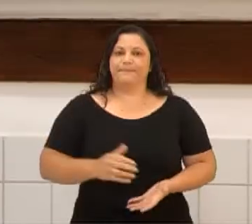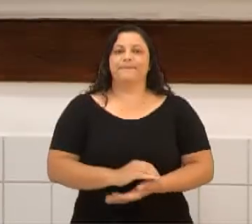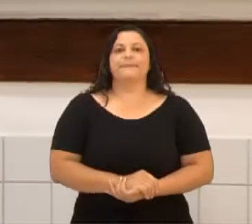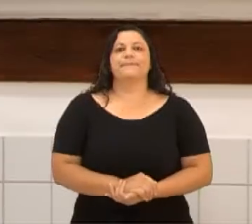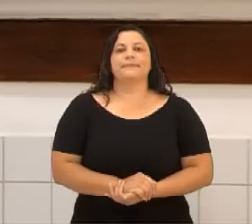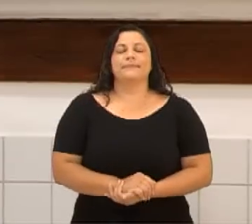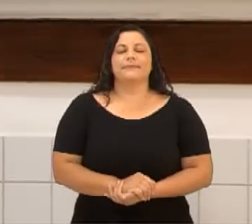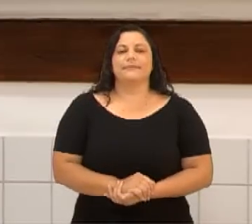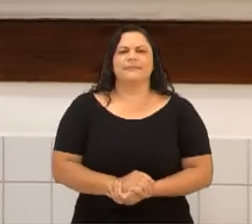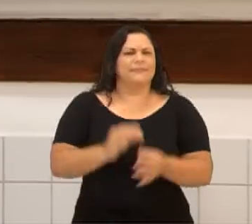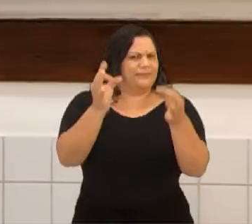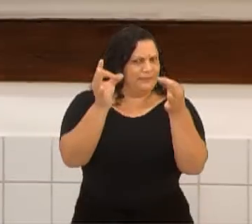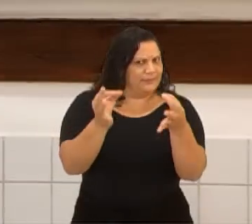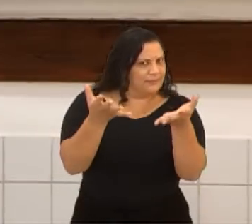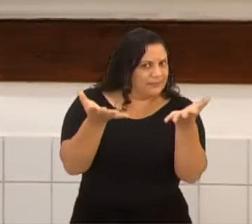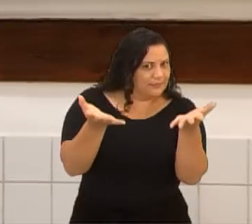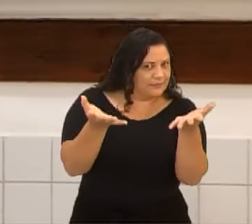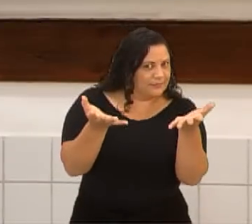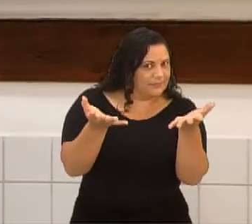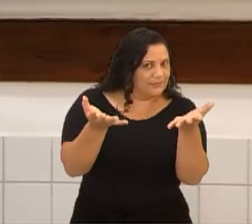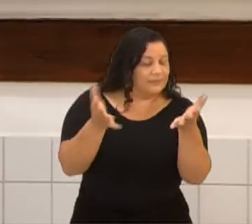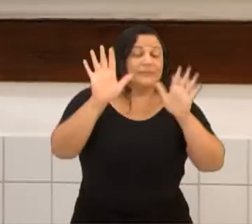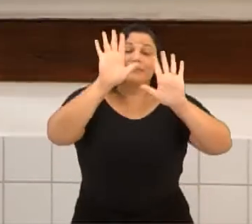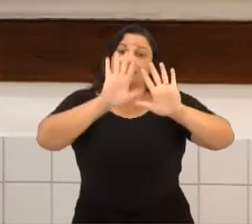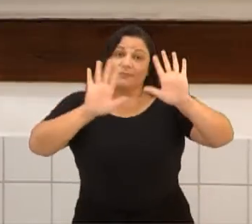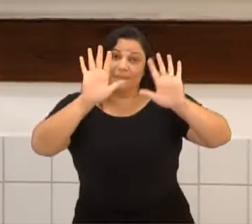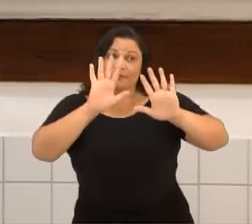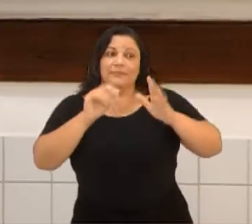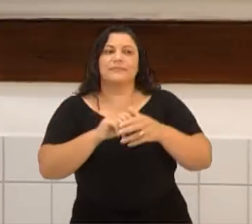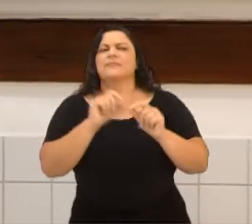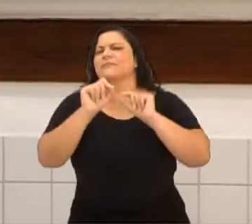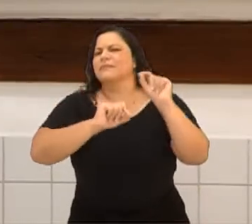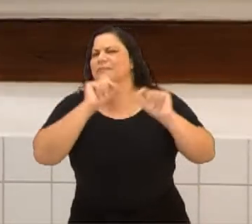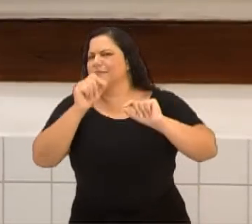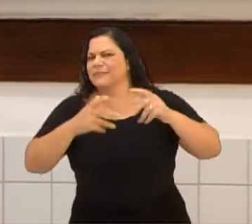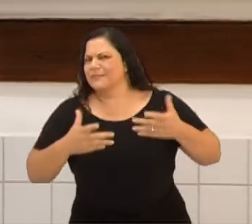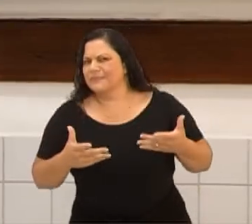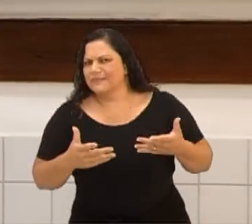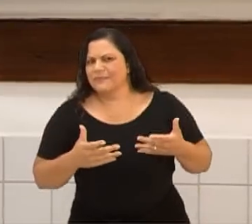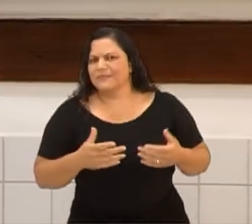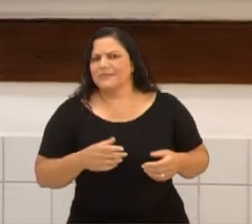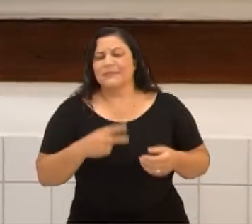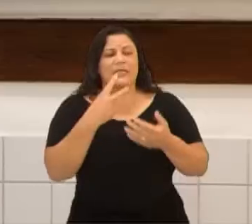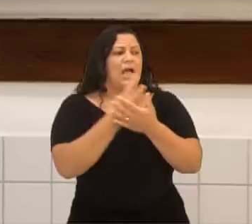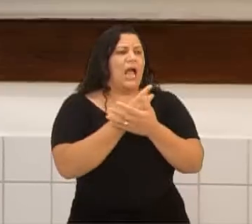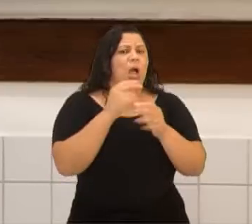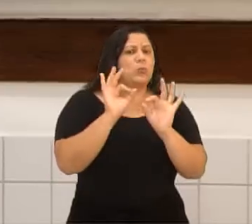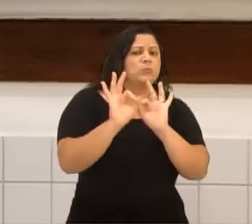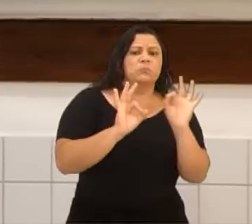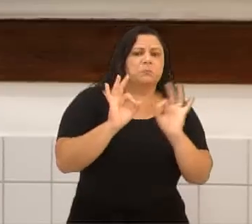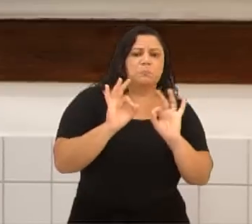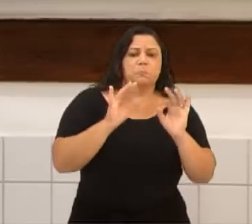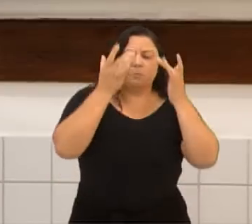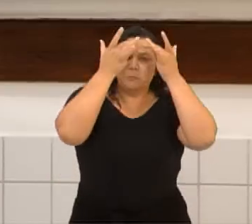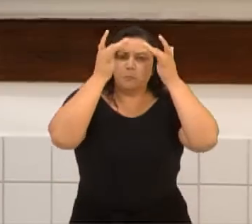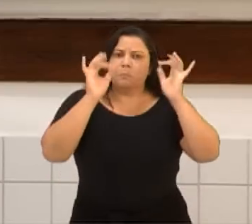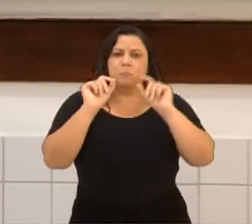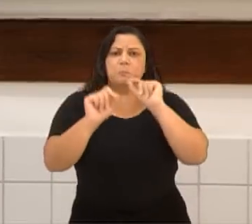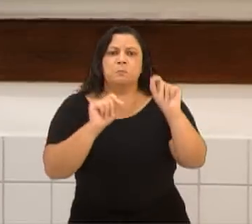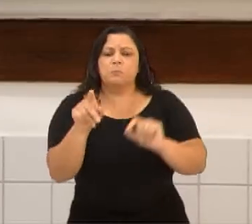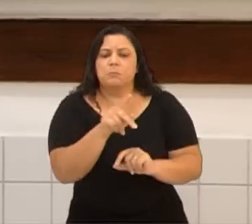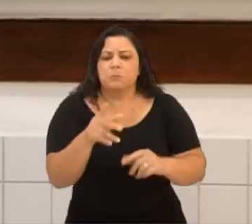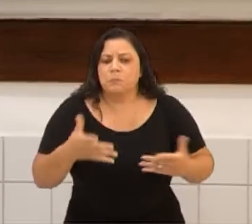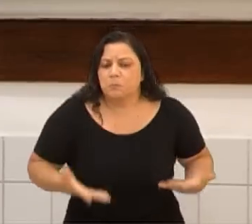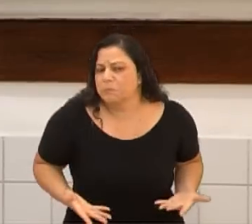16. Certinho? Cuidado com o quê? Prof, eu não fiz assim. Eu não sei,